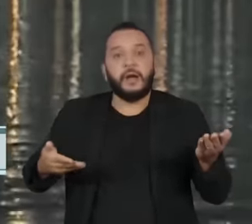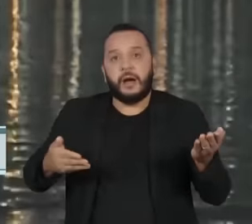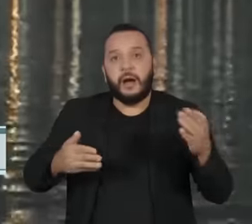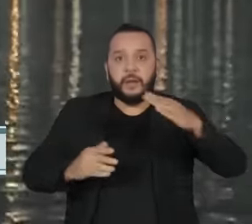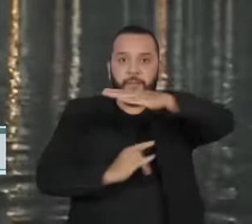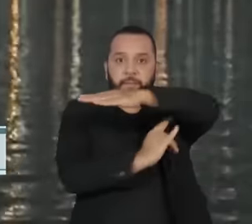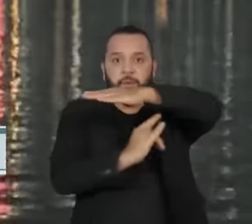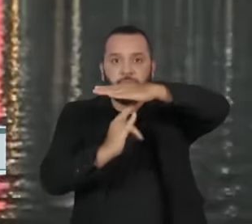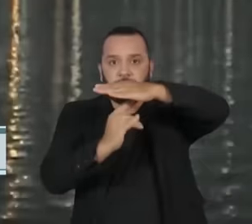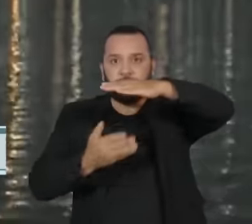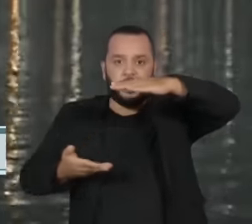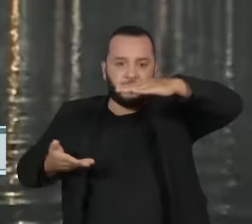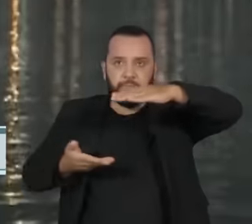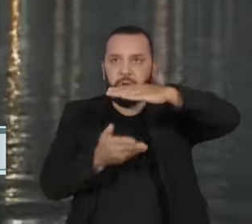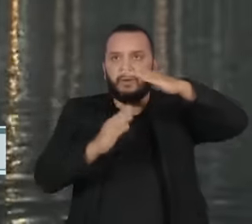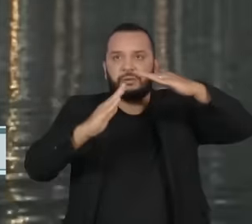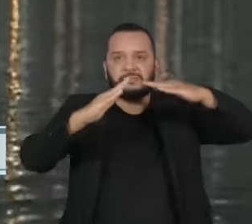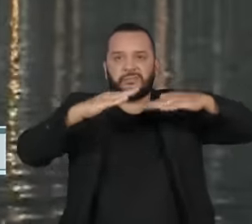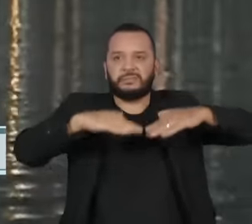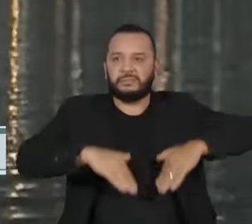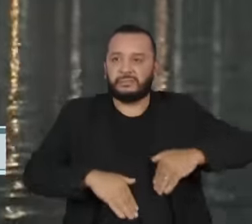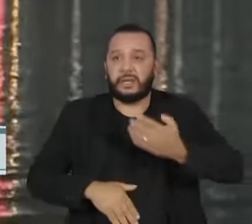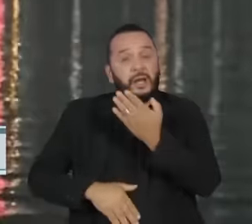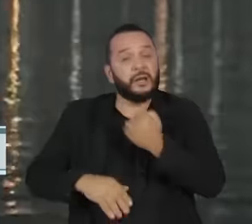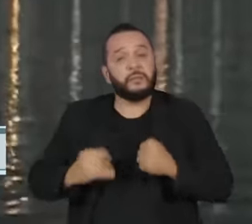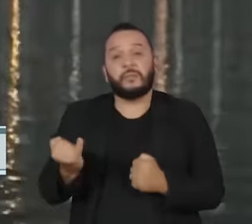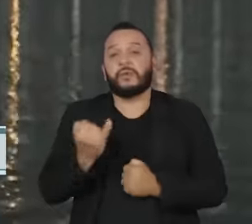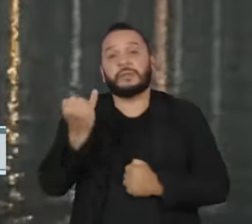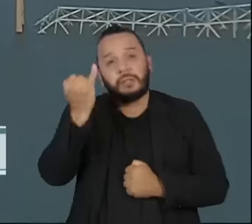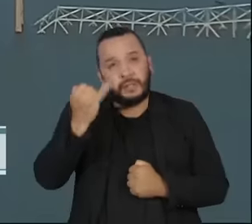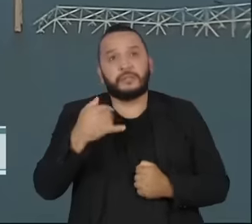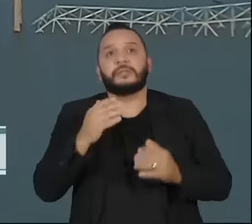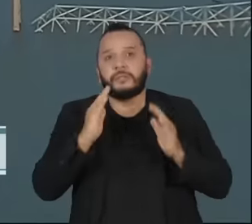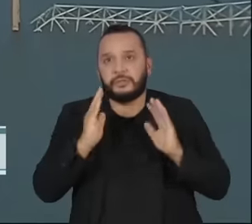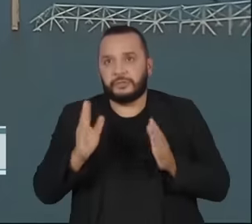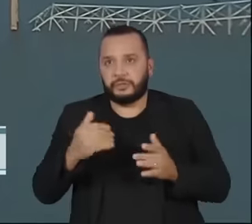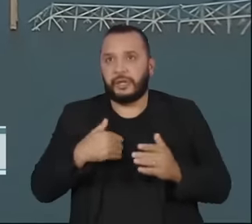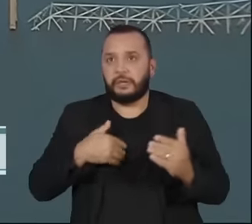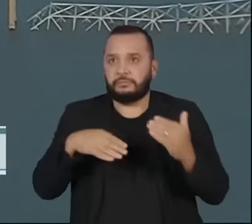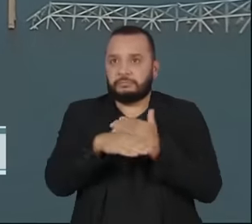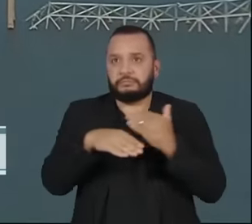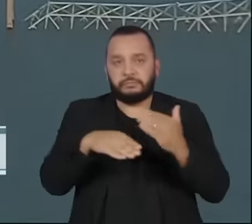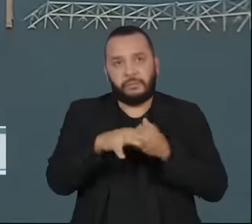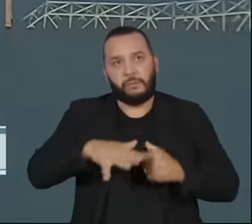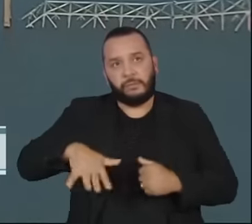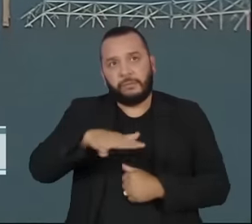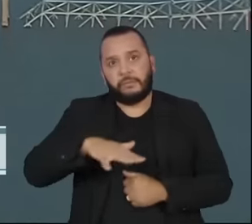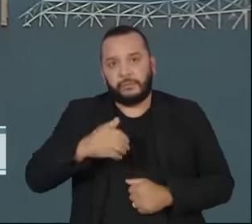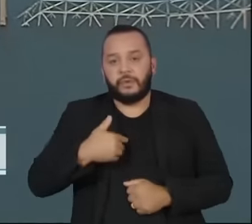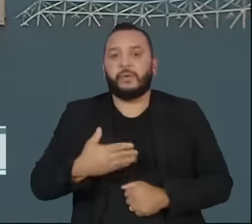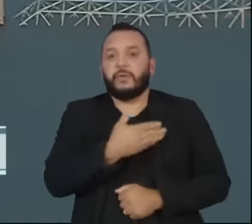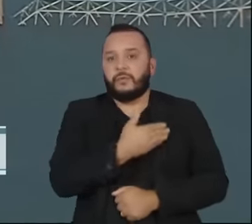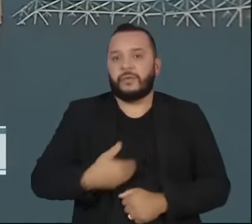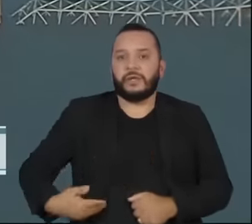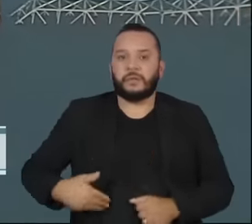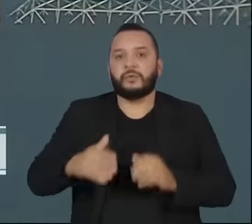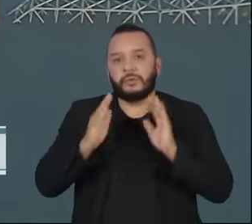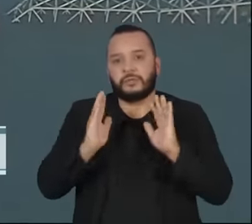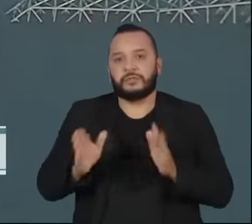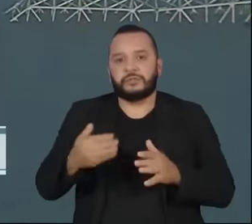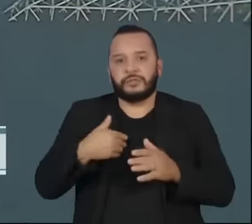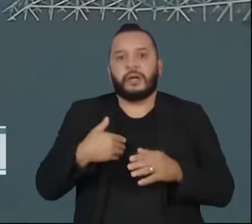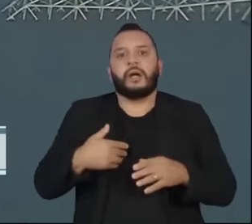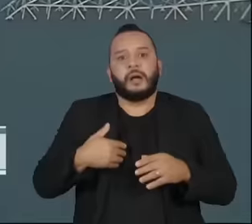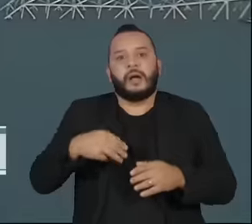porto de Baltimore e é essencial para o transporte na região o governador do Estado de Maryland decretou